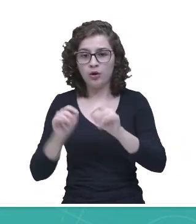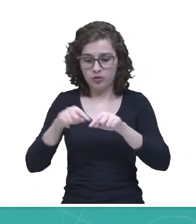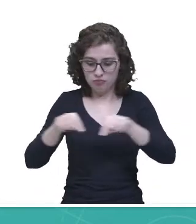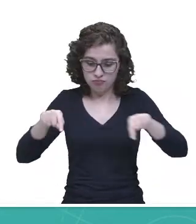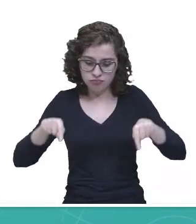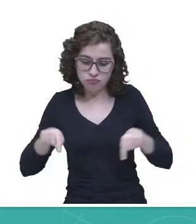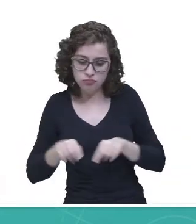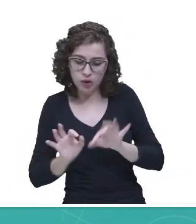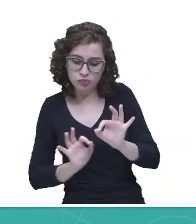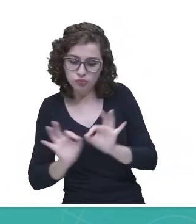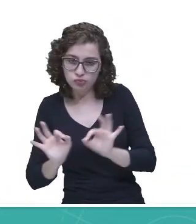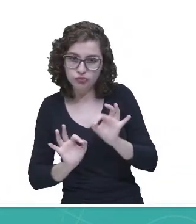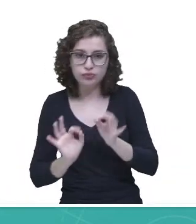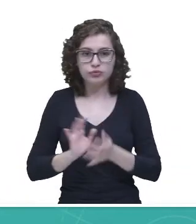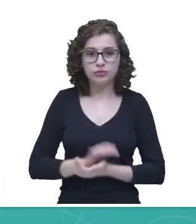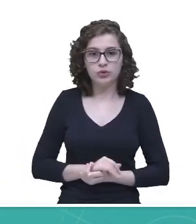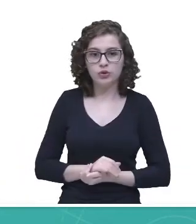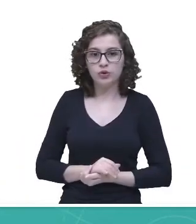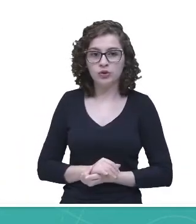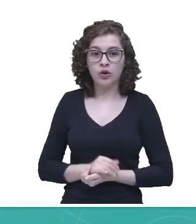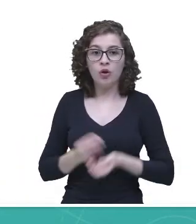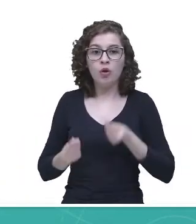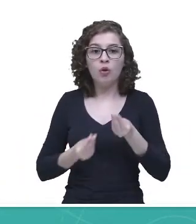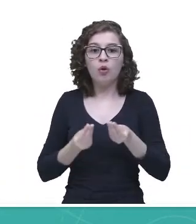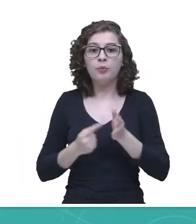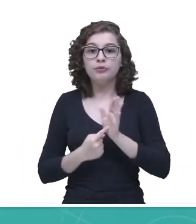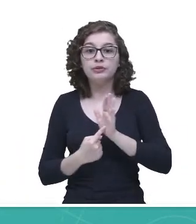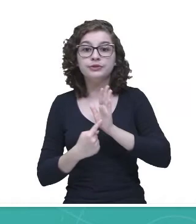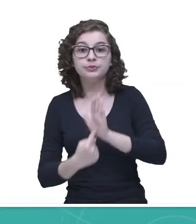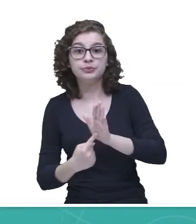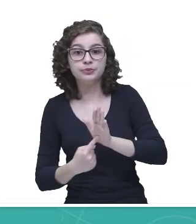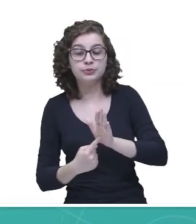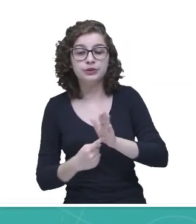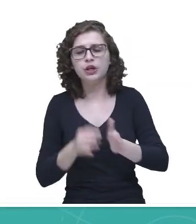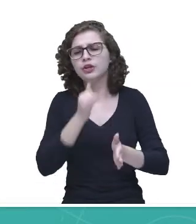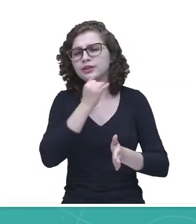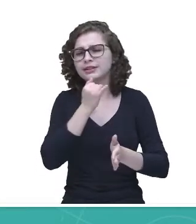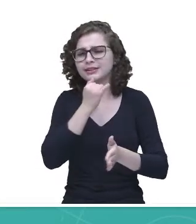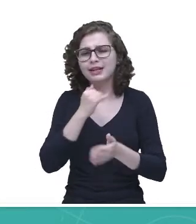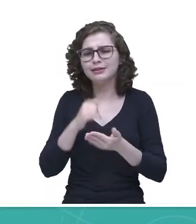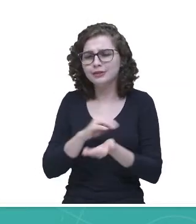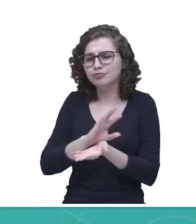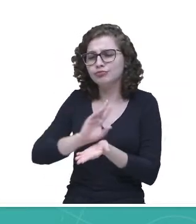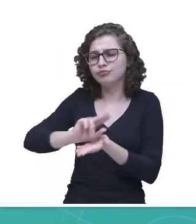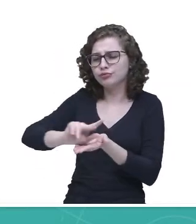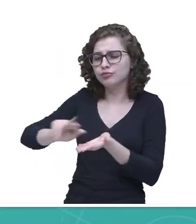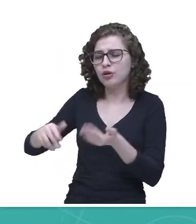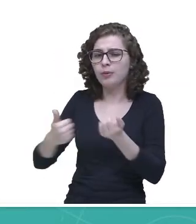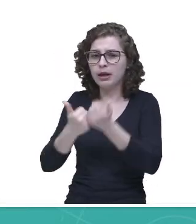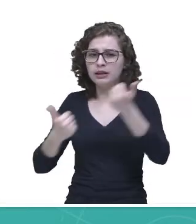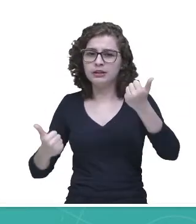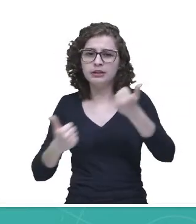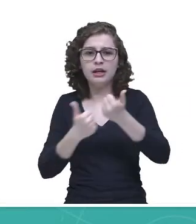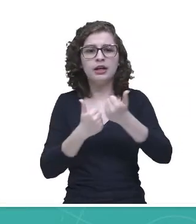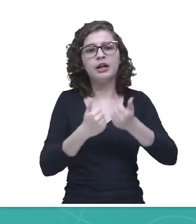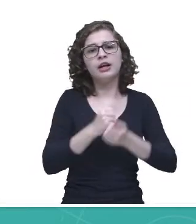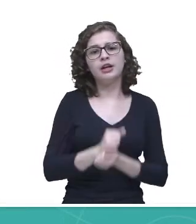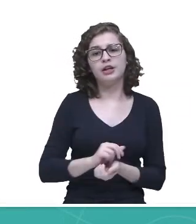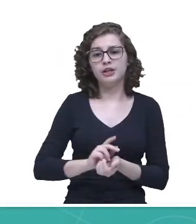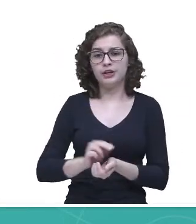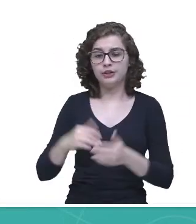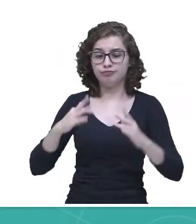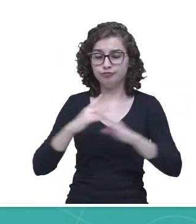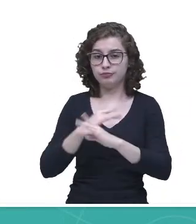organização. Então, tudo isso que vai resultar aí nesses exemplos, né, da hierarquia urbana, segundo a